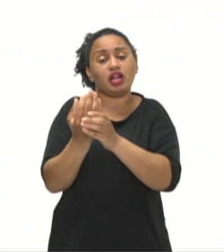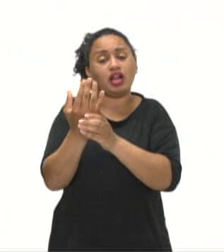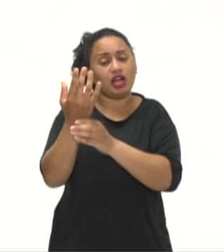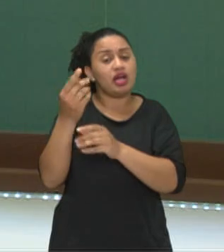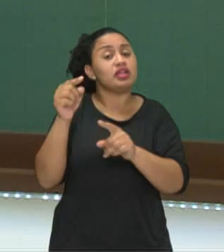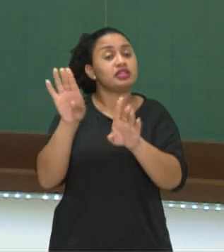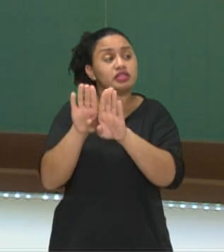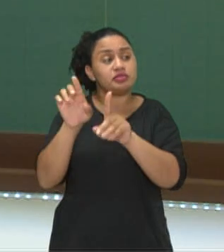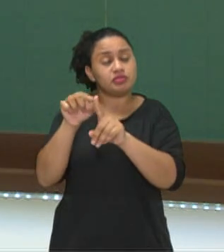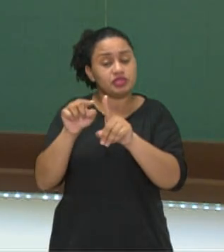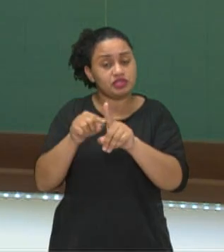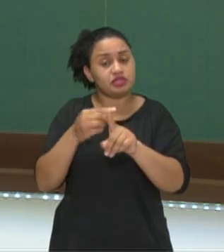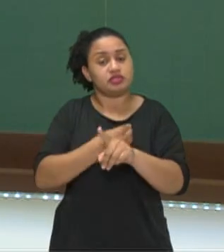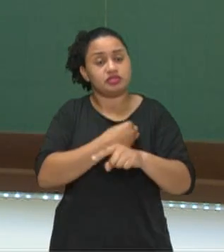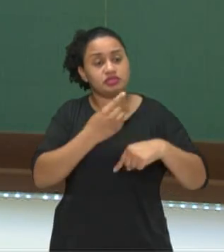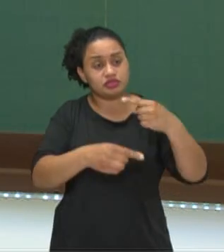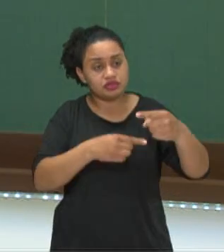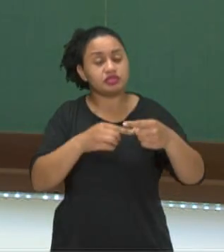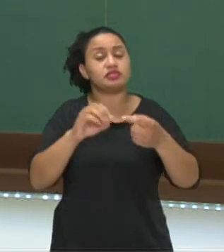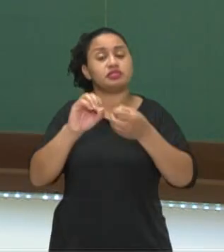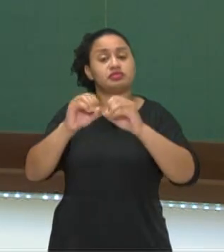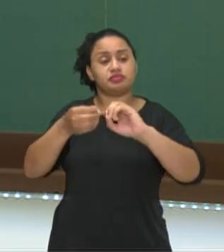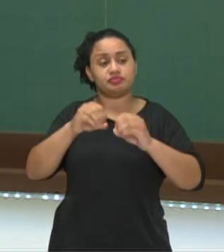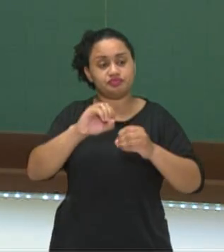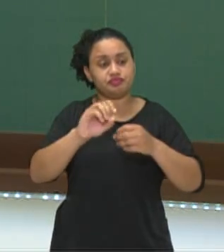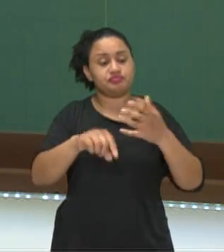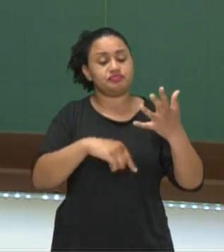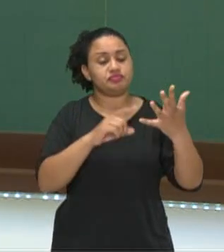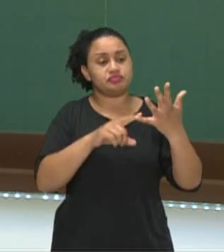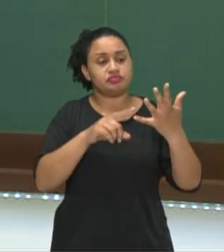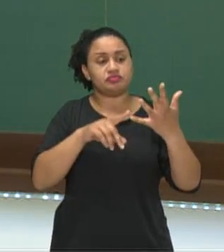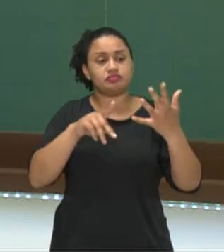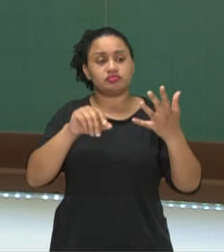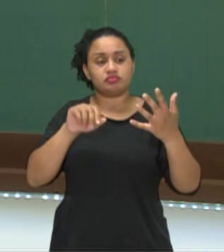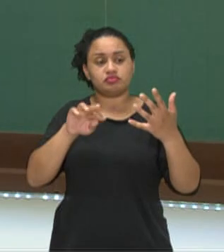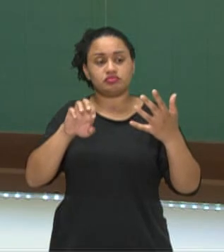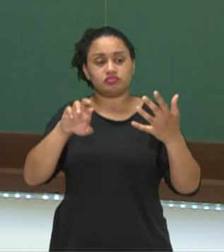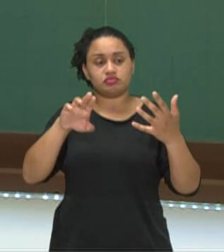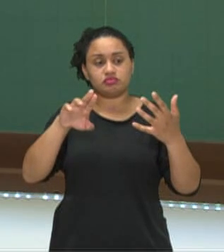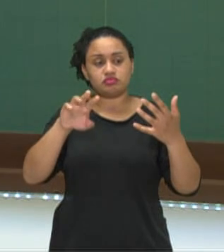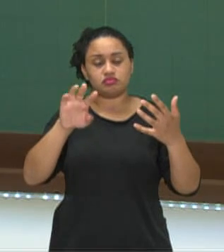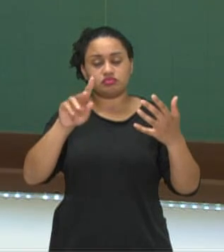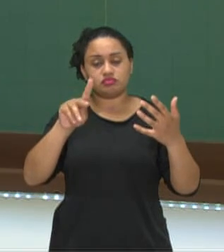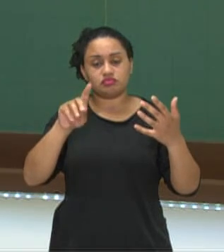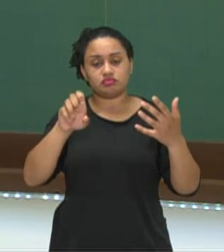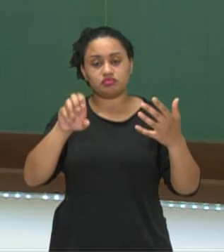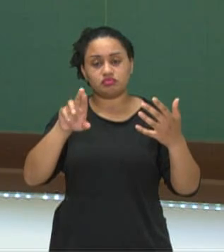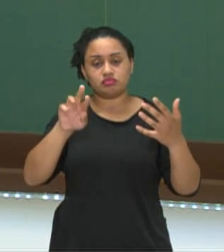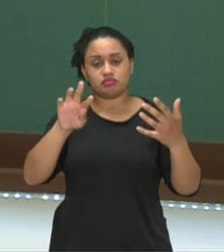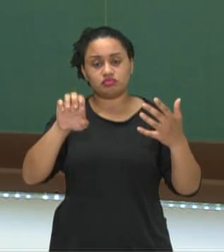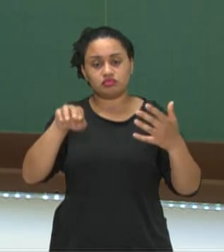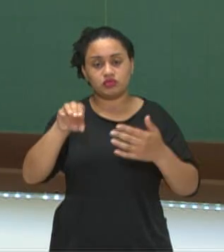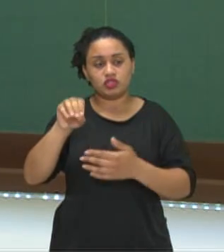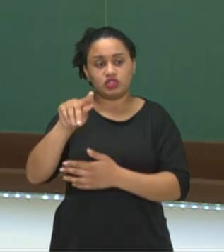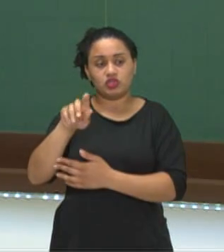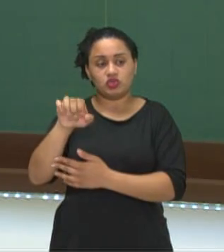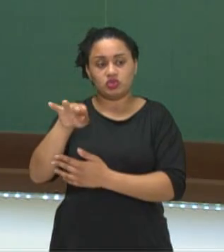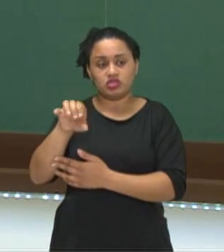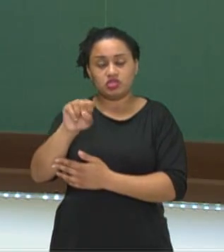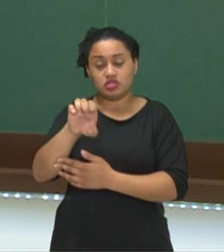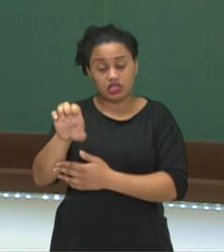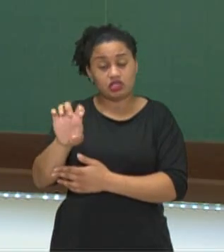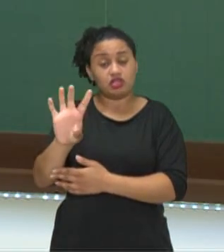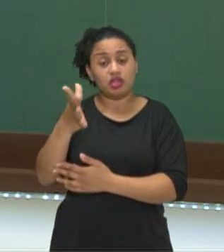de reprodução assexuada. A partenogênese acontece, por exemplo, com a abelha. Então nós